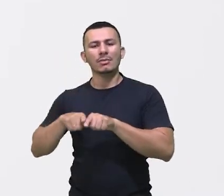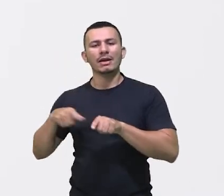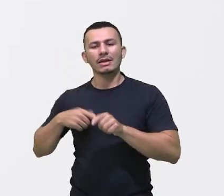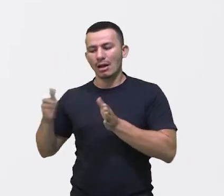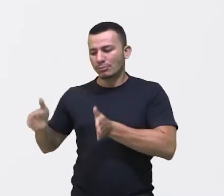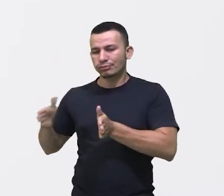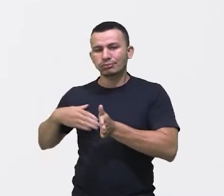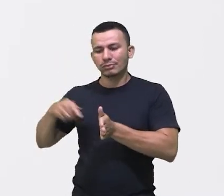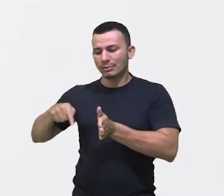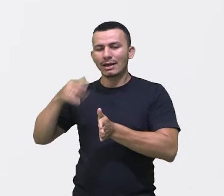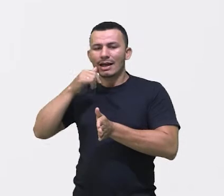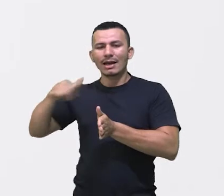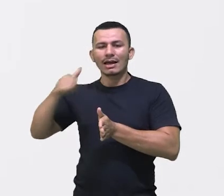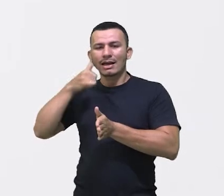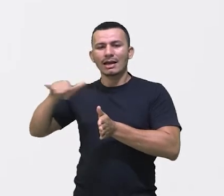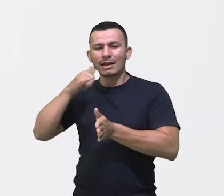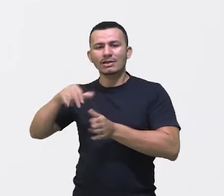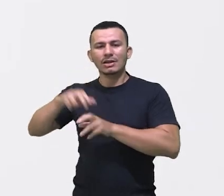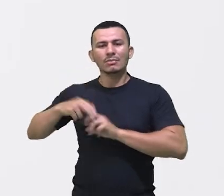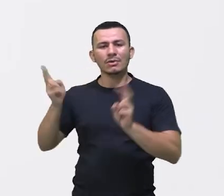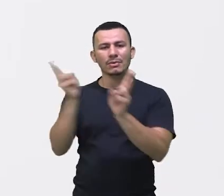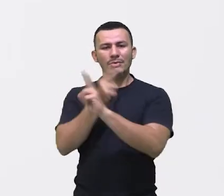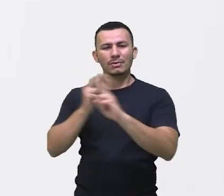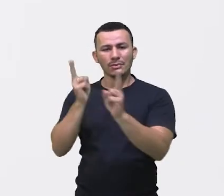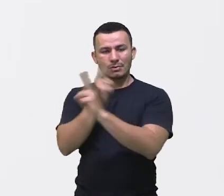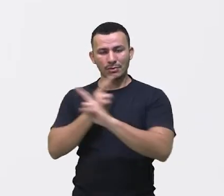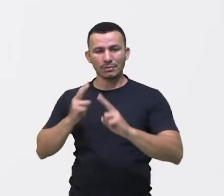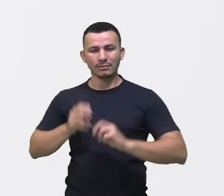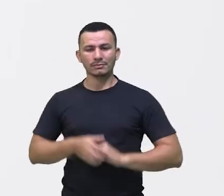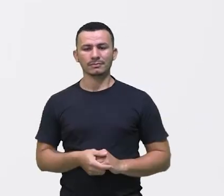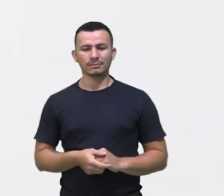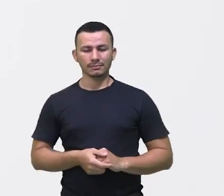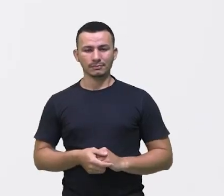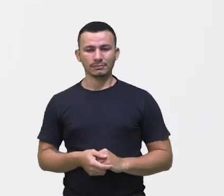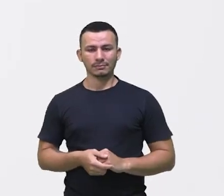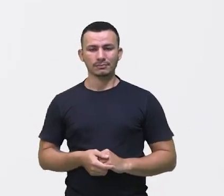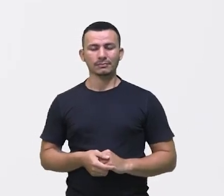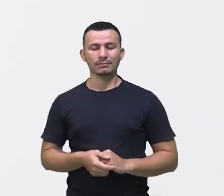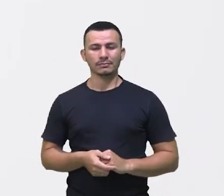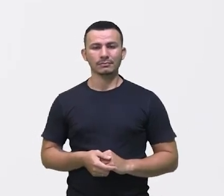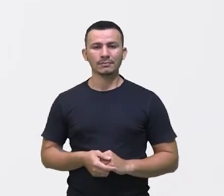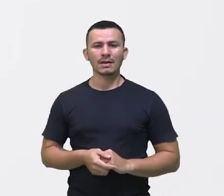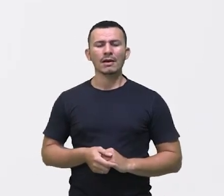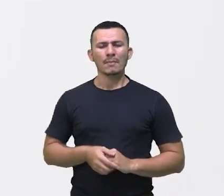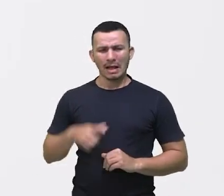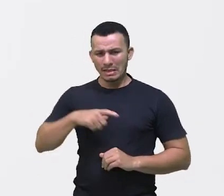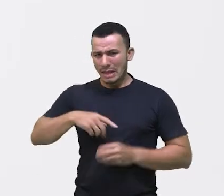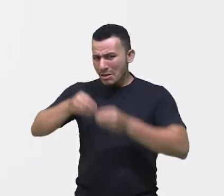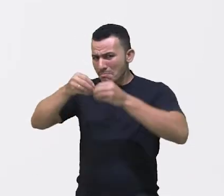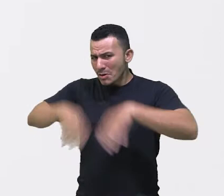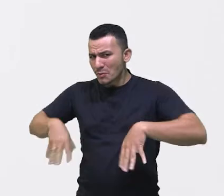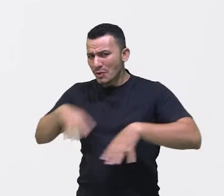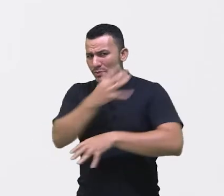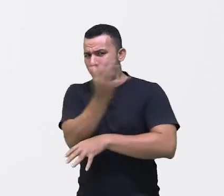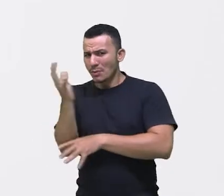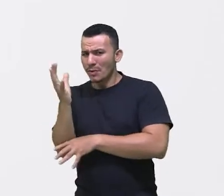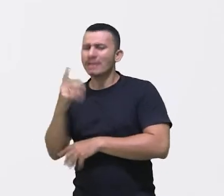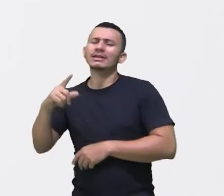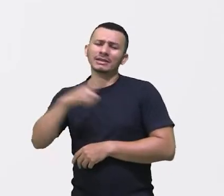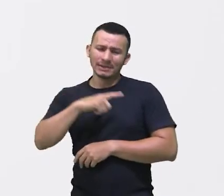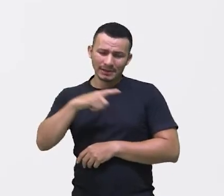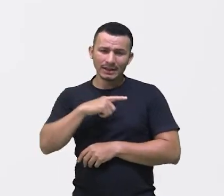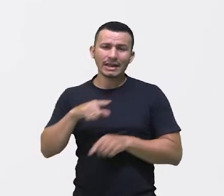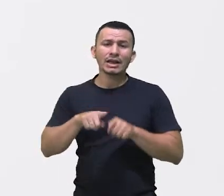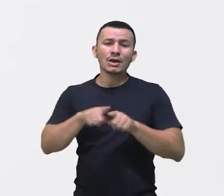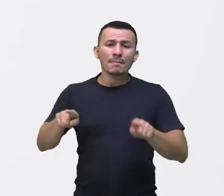sendo recarregada justamente pela força do tempo, ou do vento. E o impacto ambiental também vai acontecer, mas ele vai ser